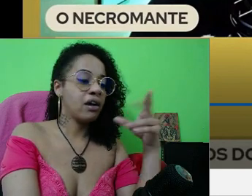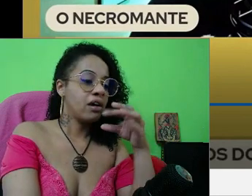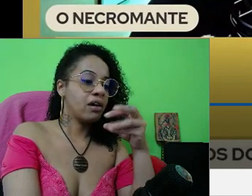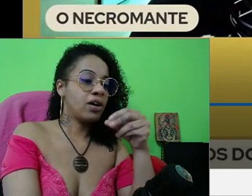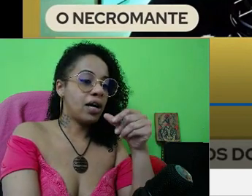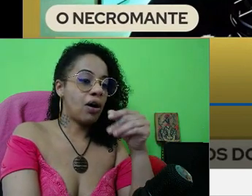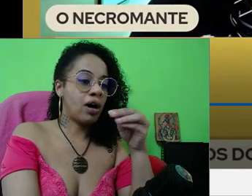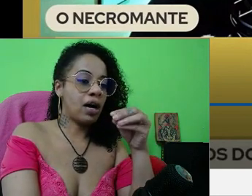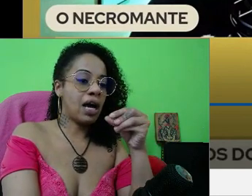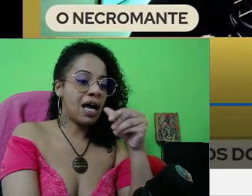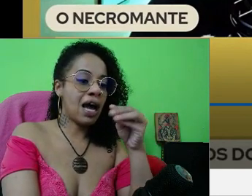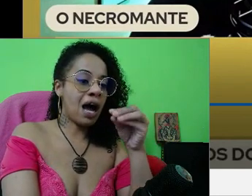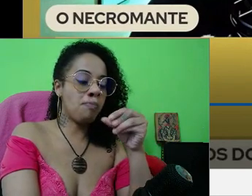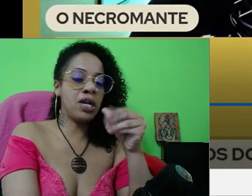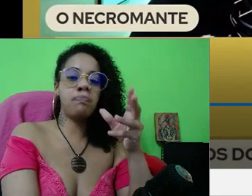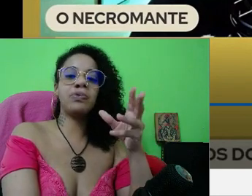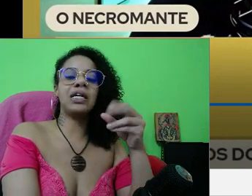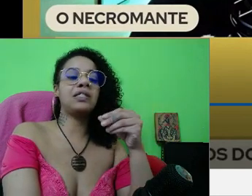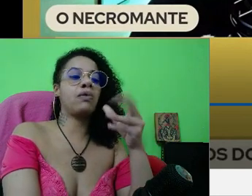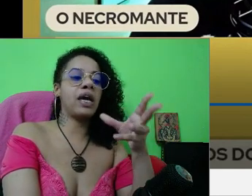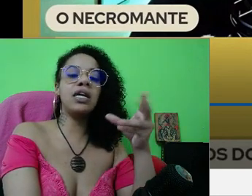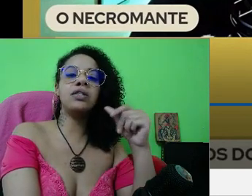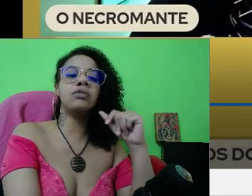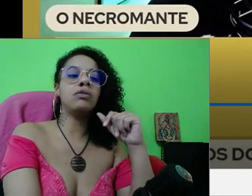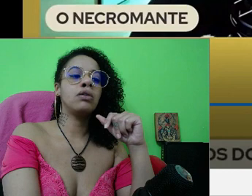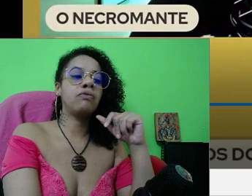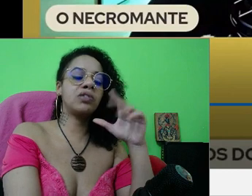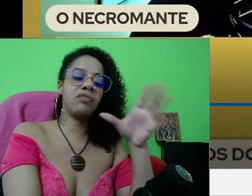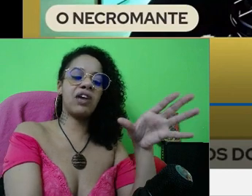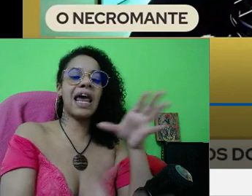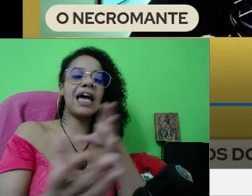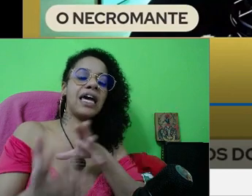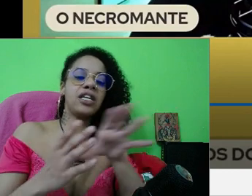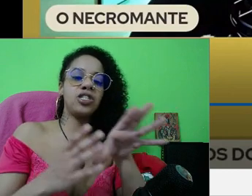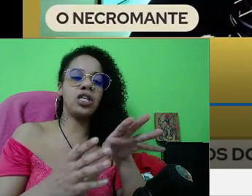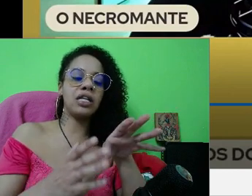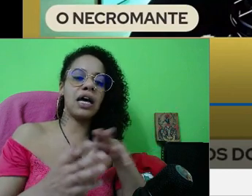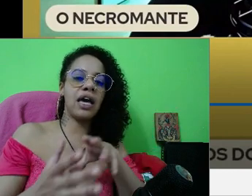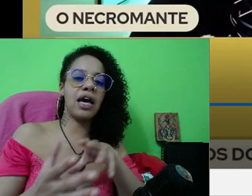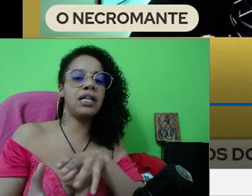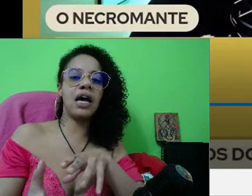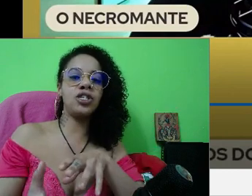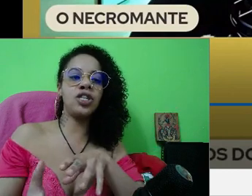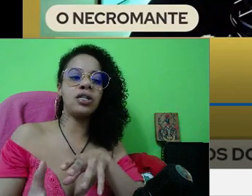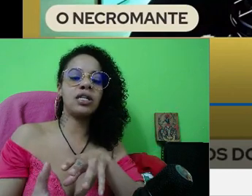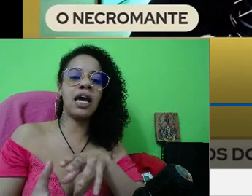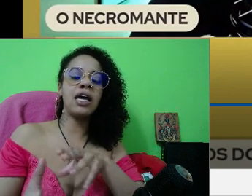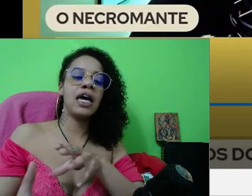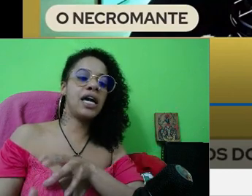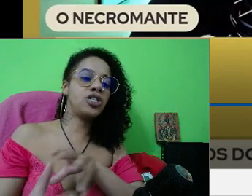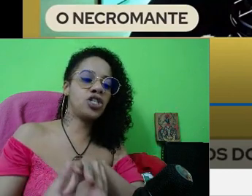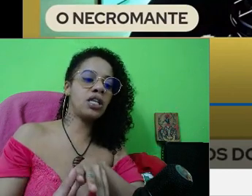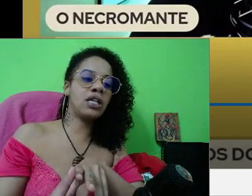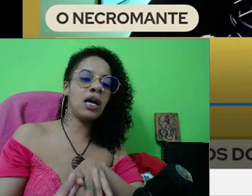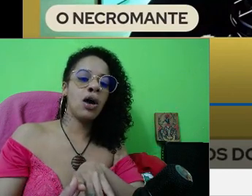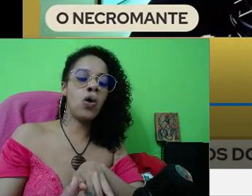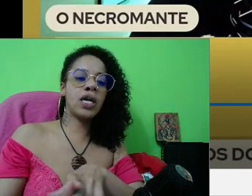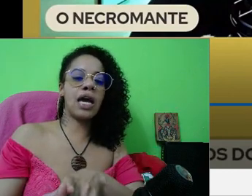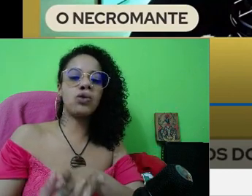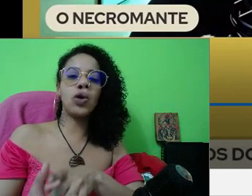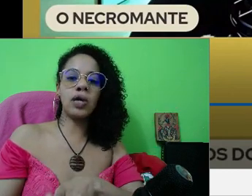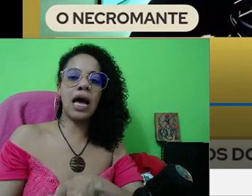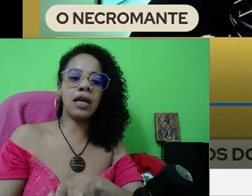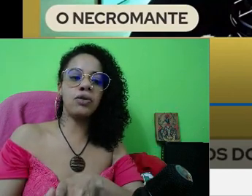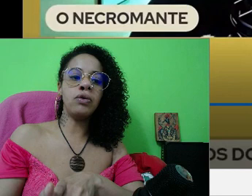é a manipulação é isso você vai lá edita a realidade né Edita